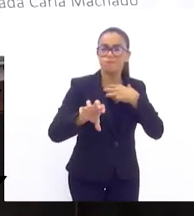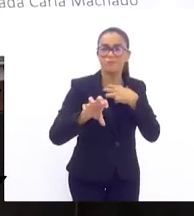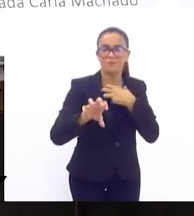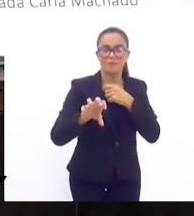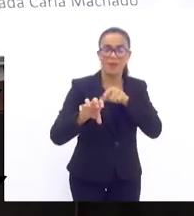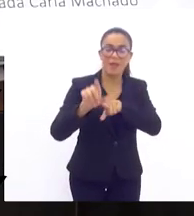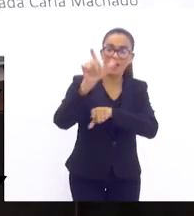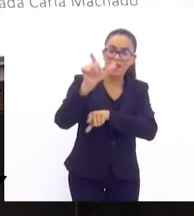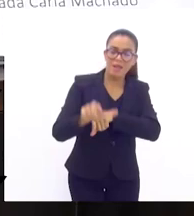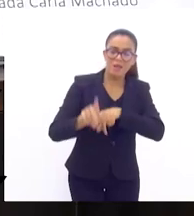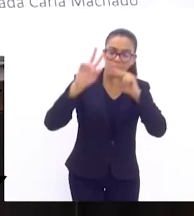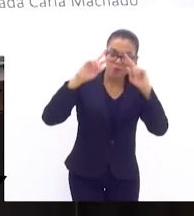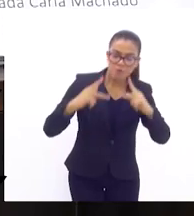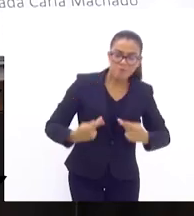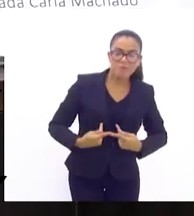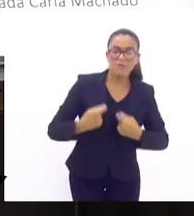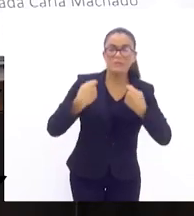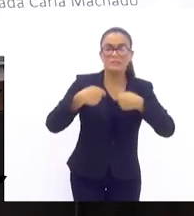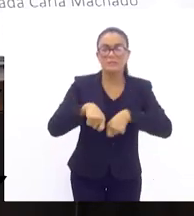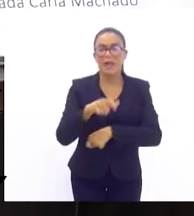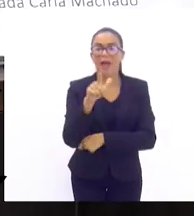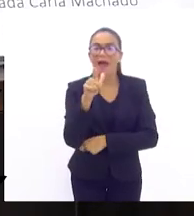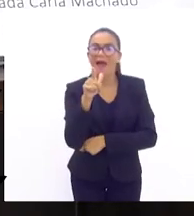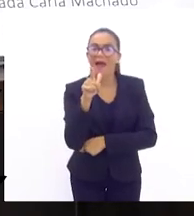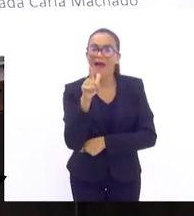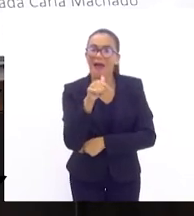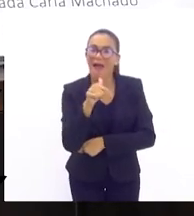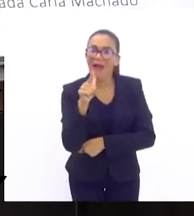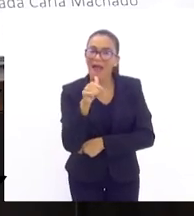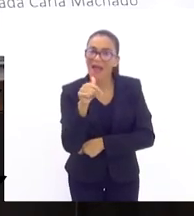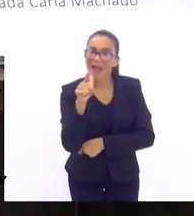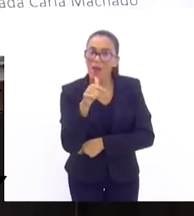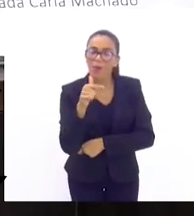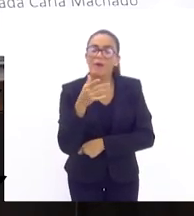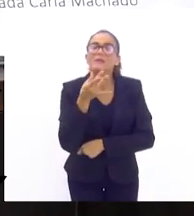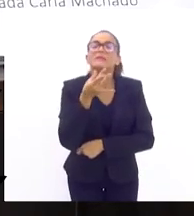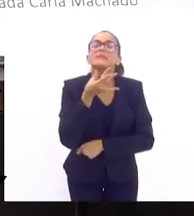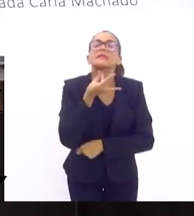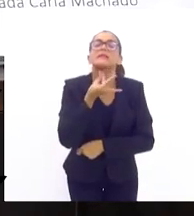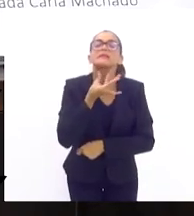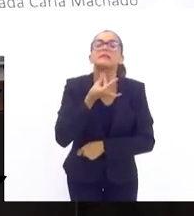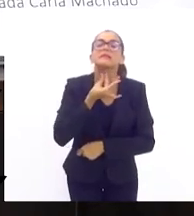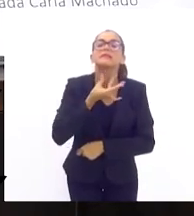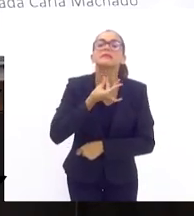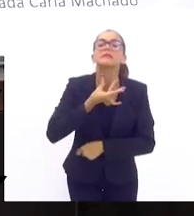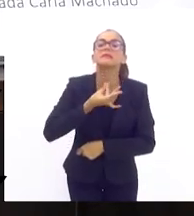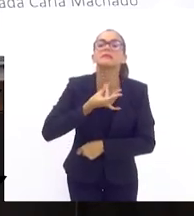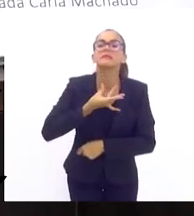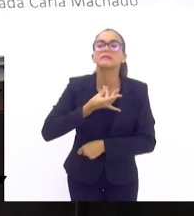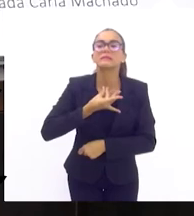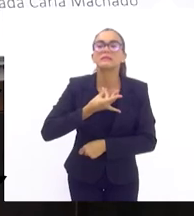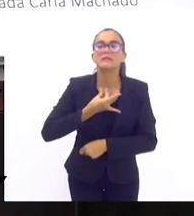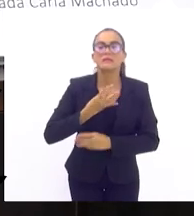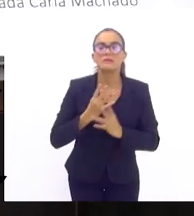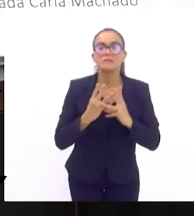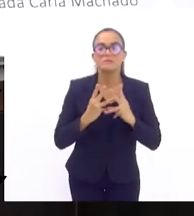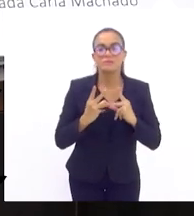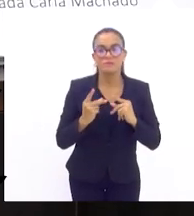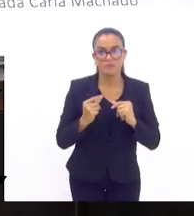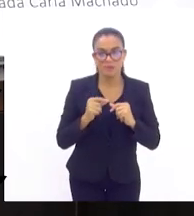ser humano que precisa de água para matar sua sede. A água